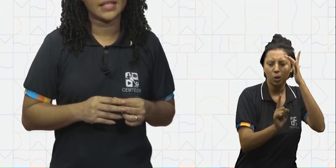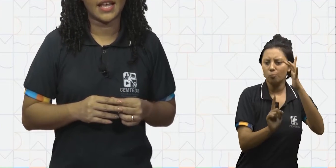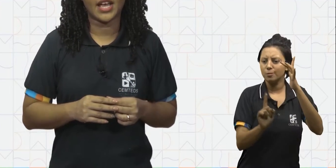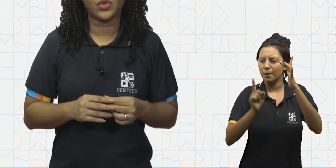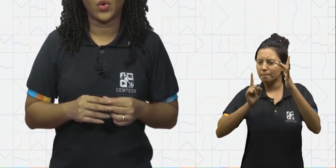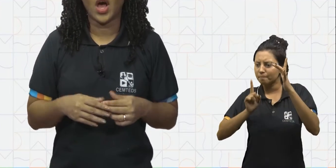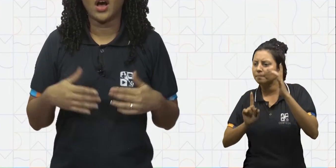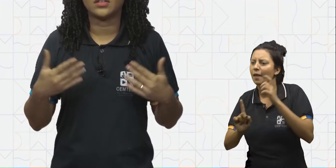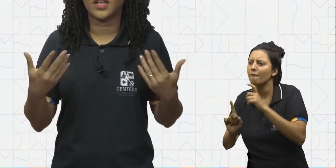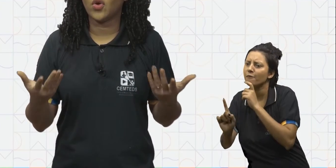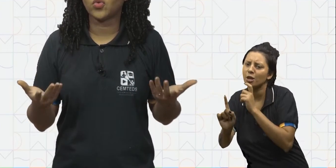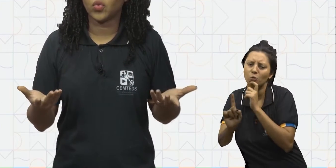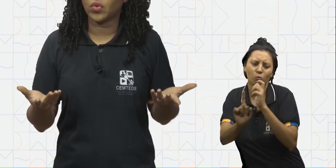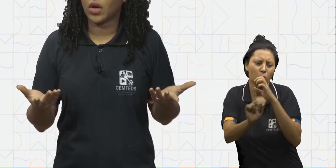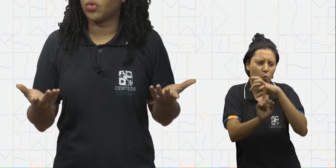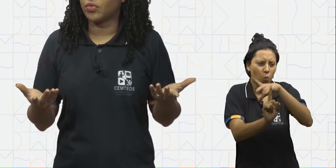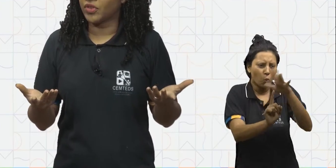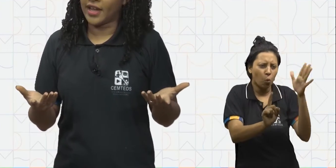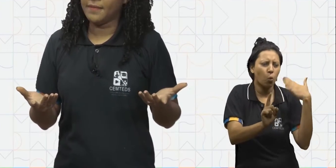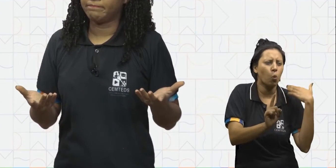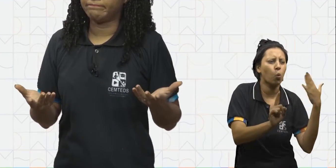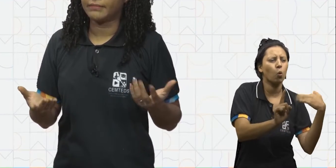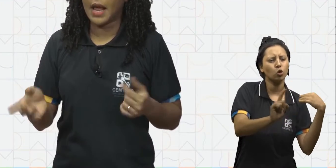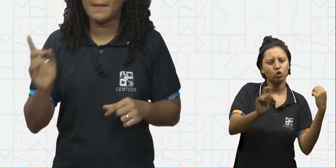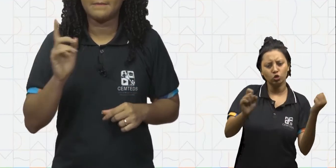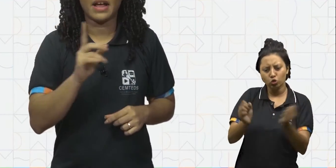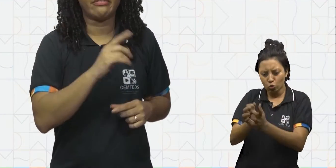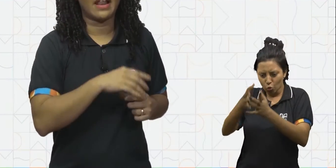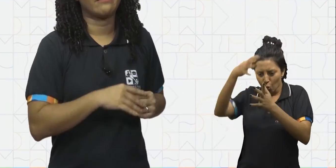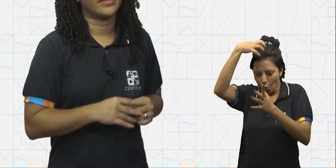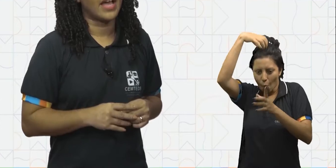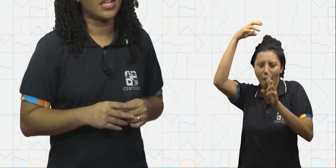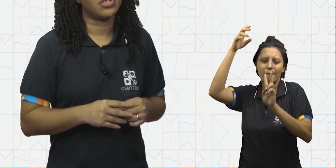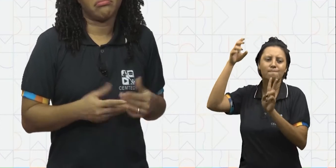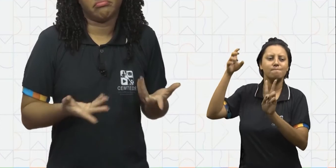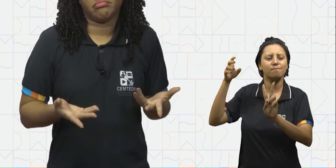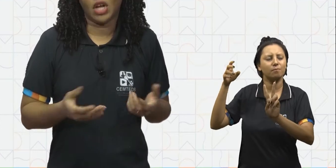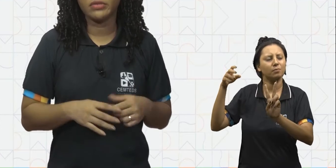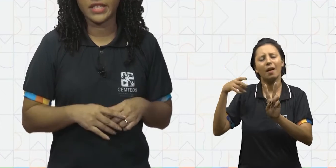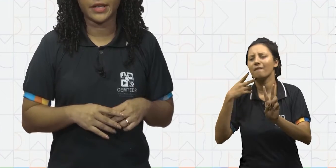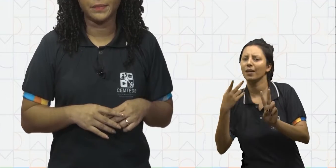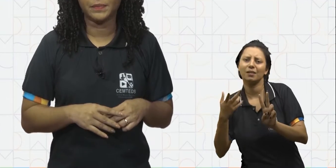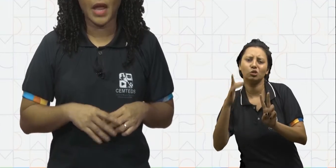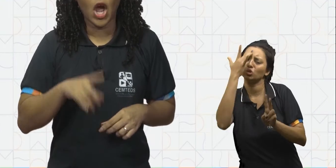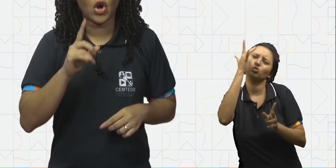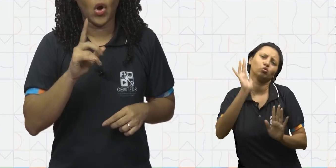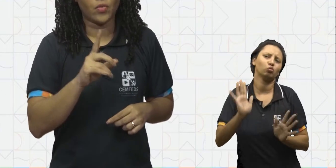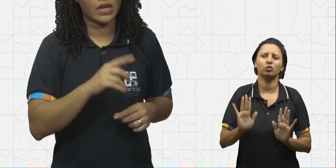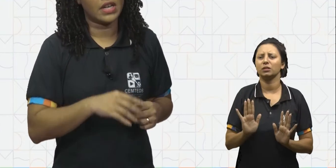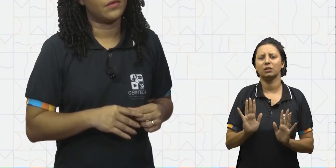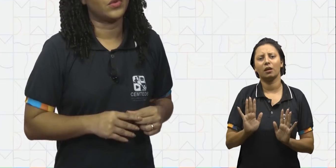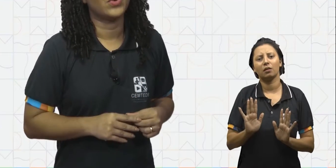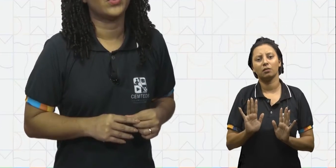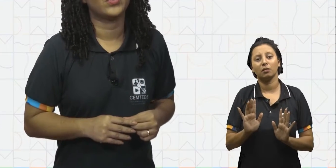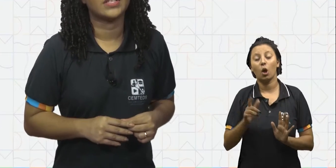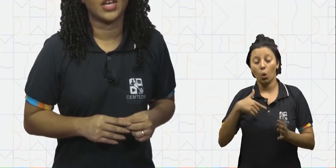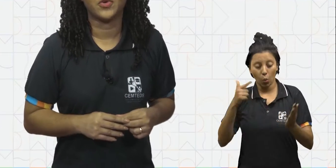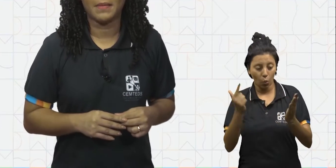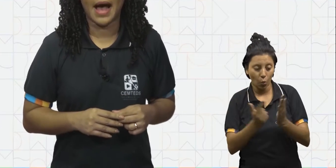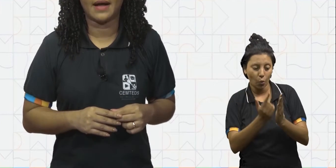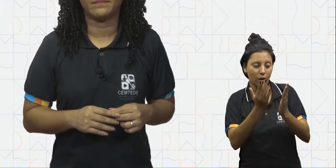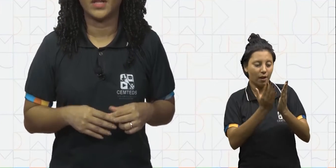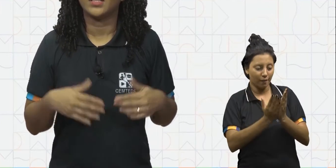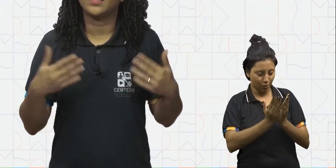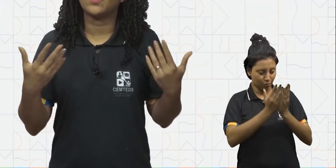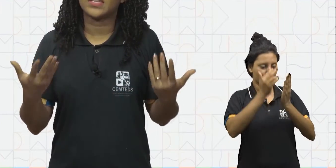o deserto, andei com o sultão no Brunei? Para falar a verdade, não sei. Com um livro, cruzei